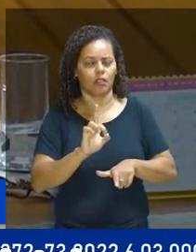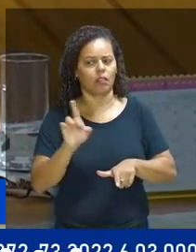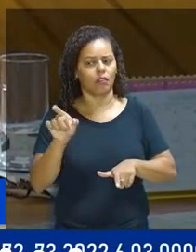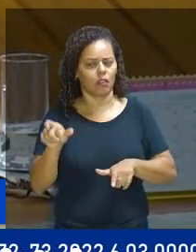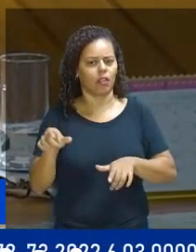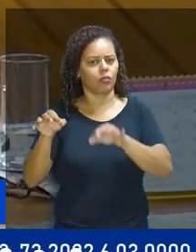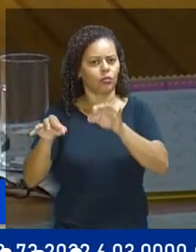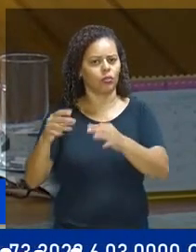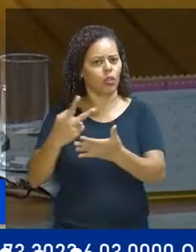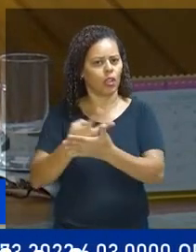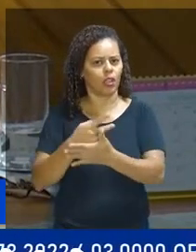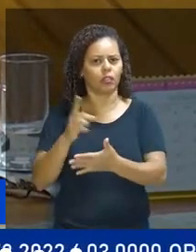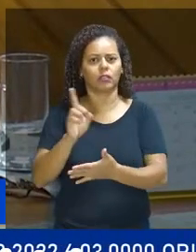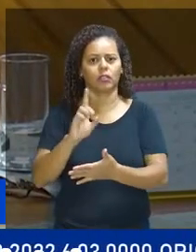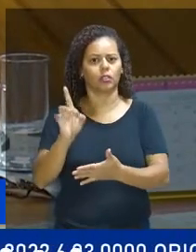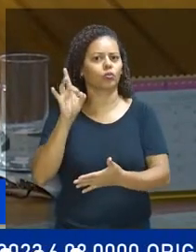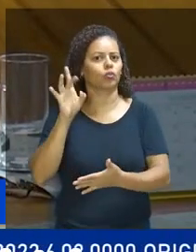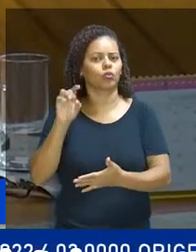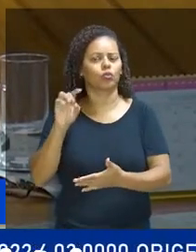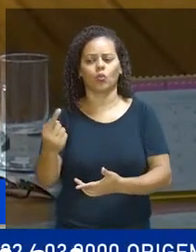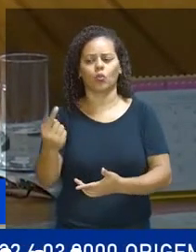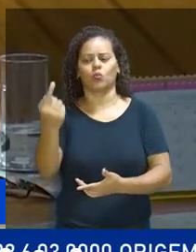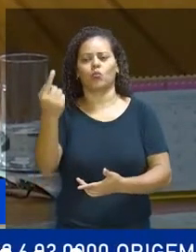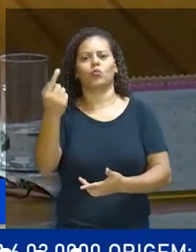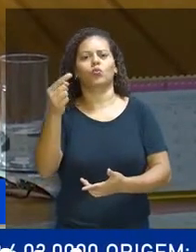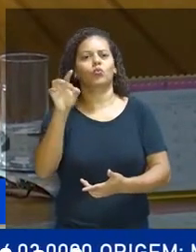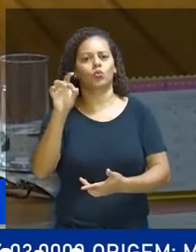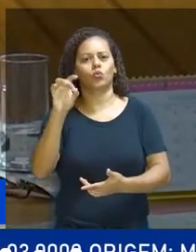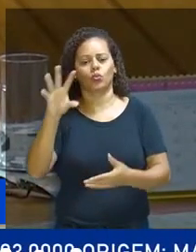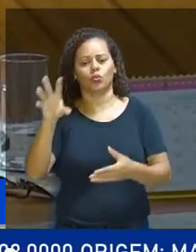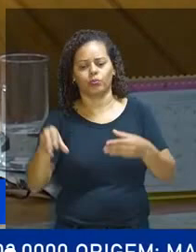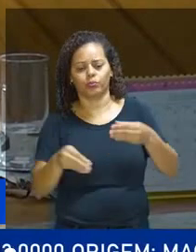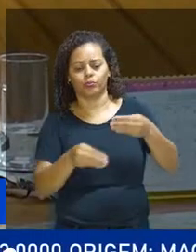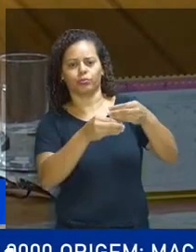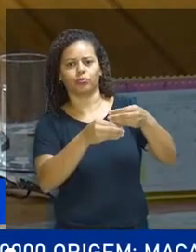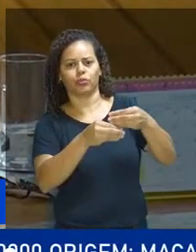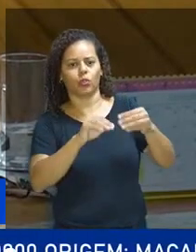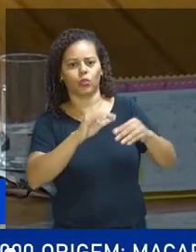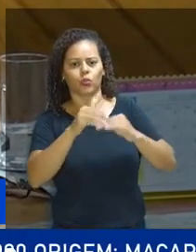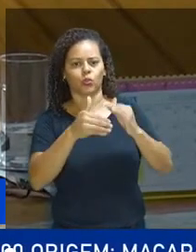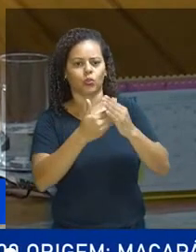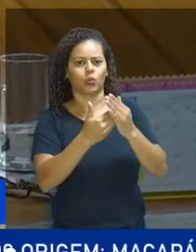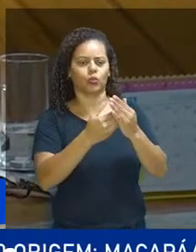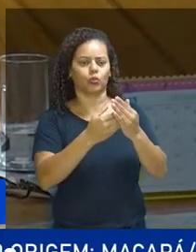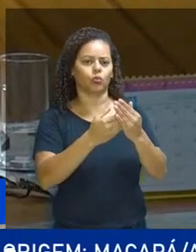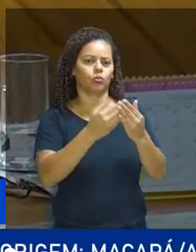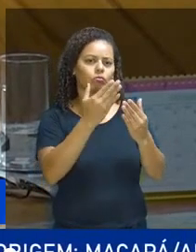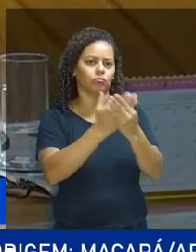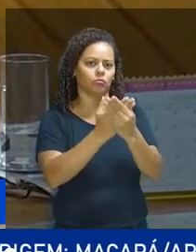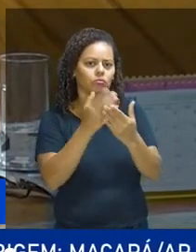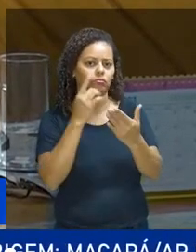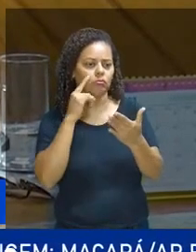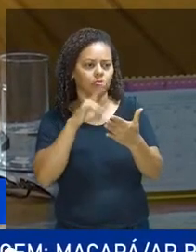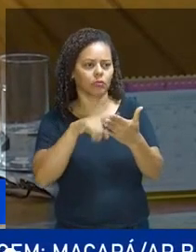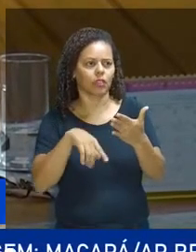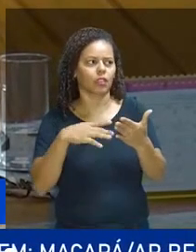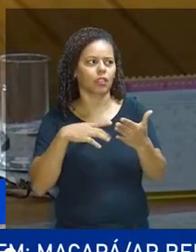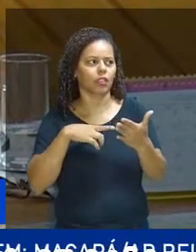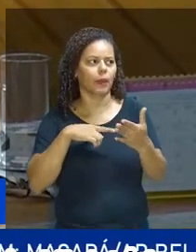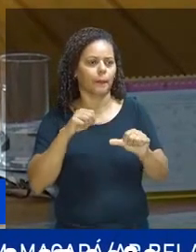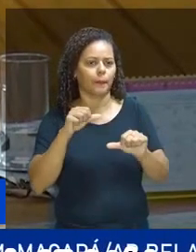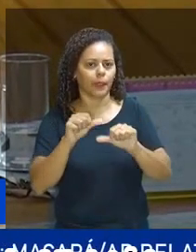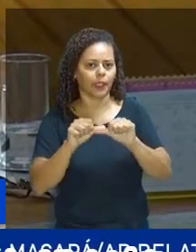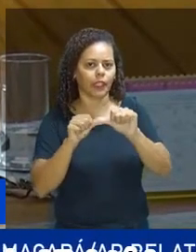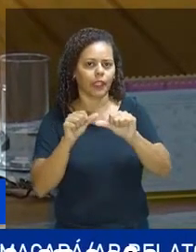porque não foi mais de um parecer, foi apenas um, ratificando todos os atos. A parte que ora embarga, ela teve